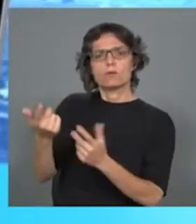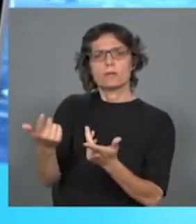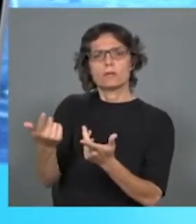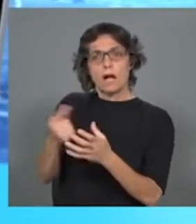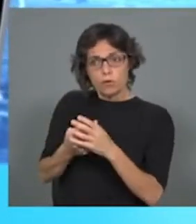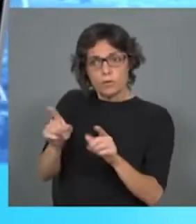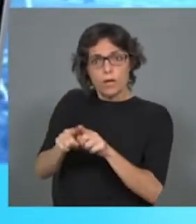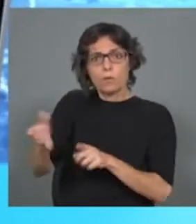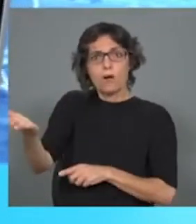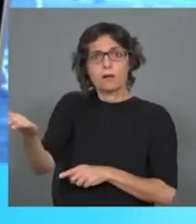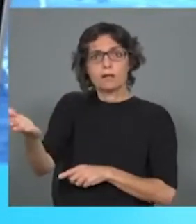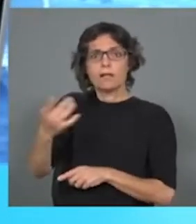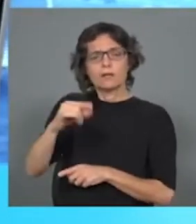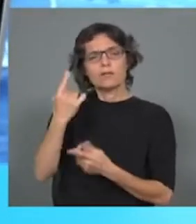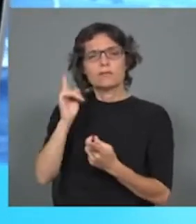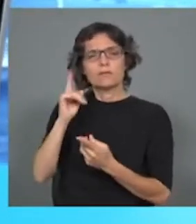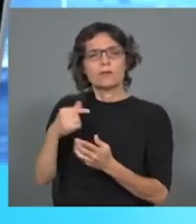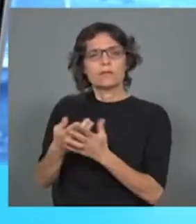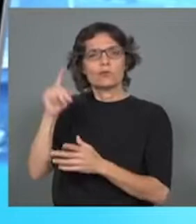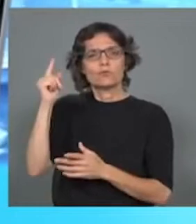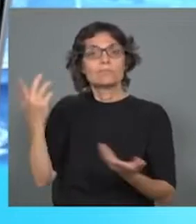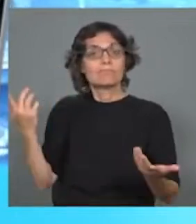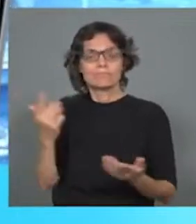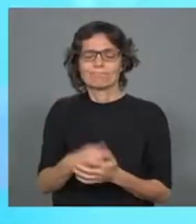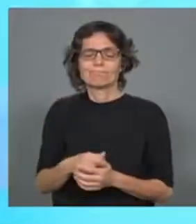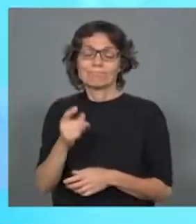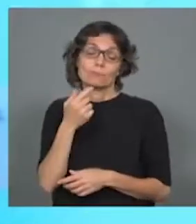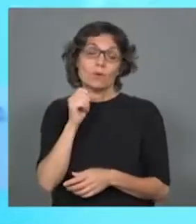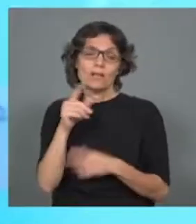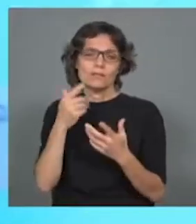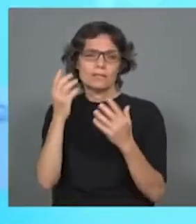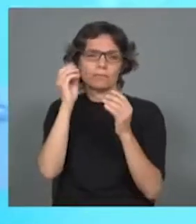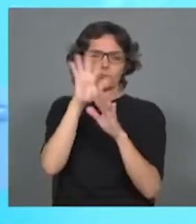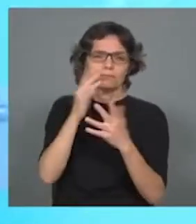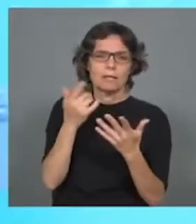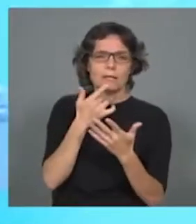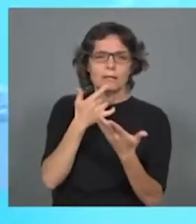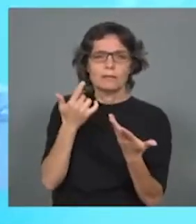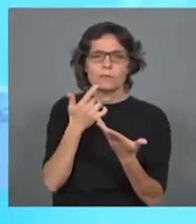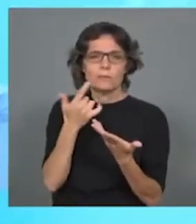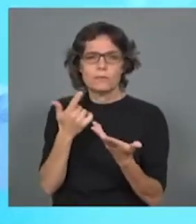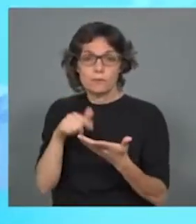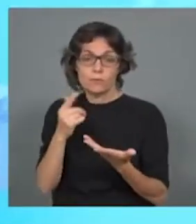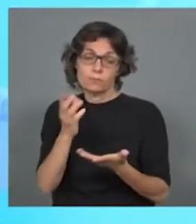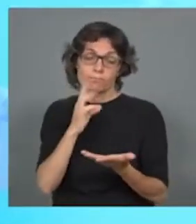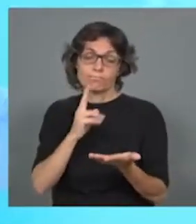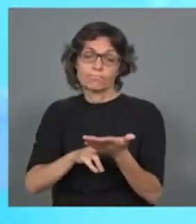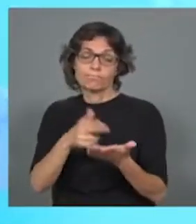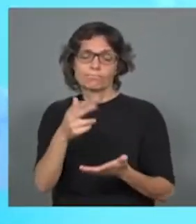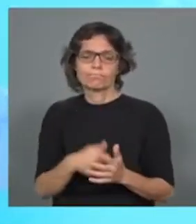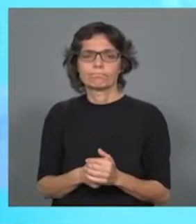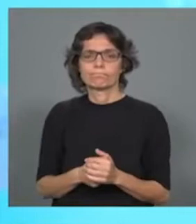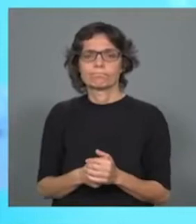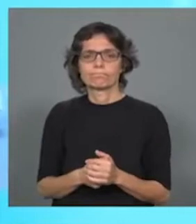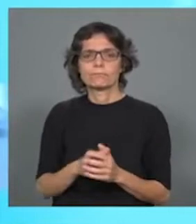nós não valorizamos. Me lembrar dessa está escondida, história, não é? Pode estar muito escondida. E para além desta ação mediática, que